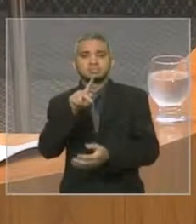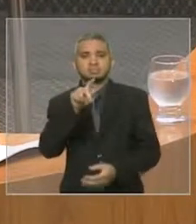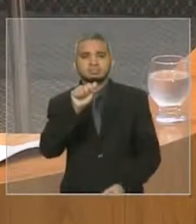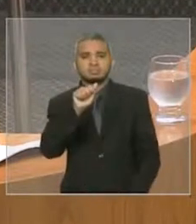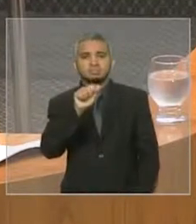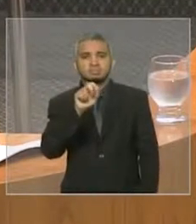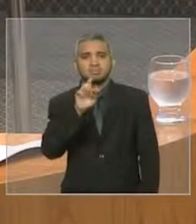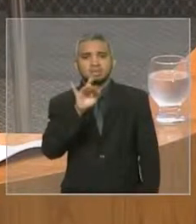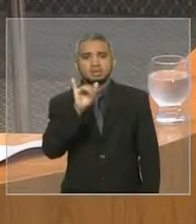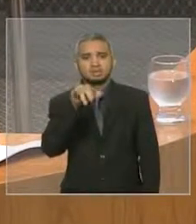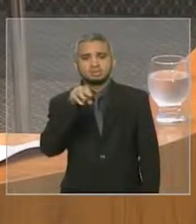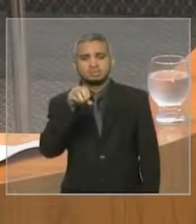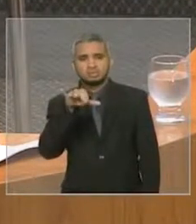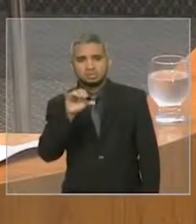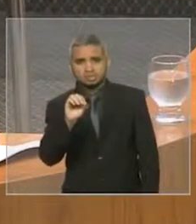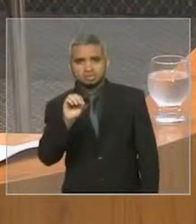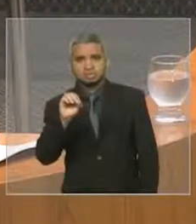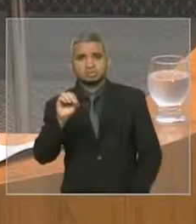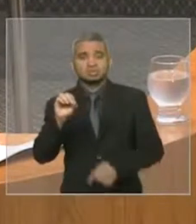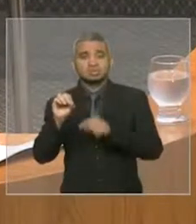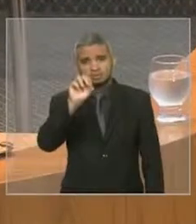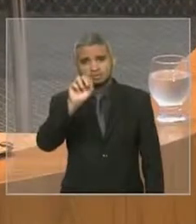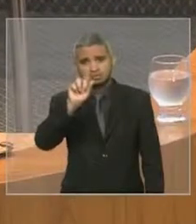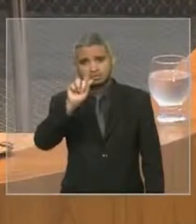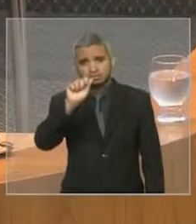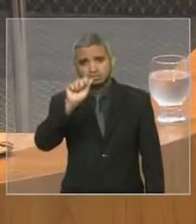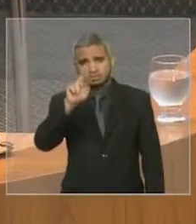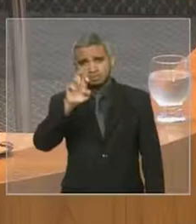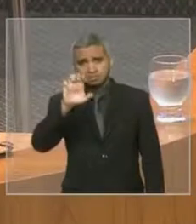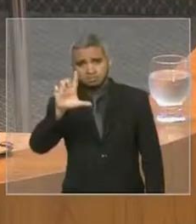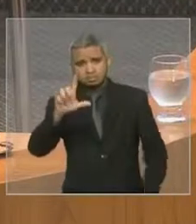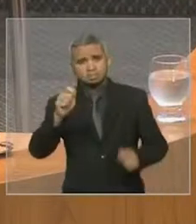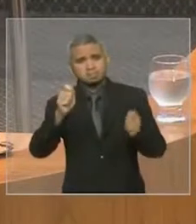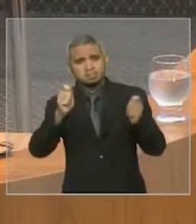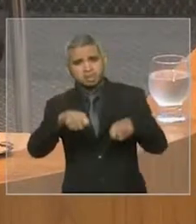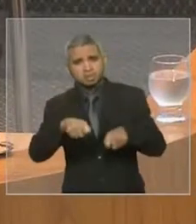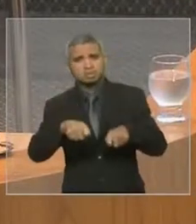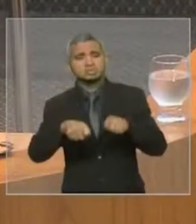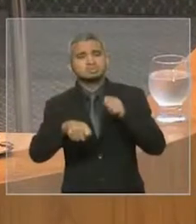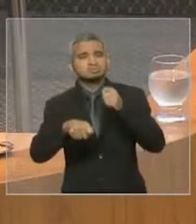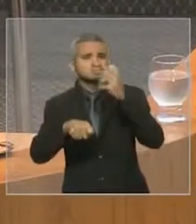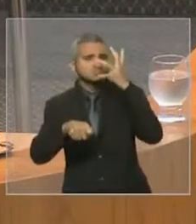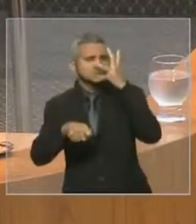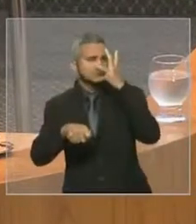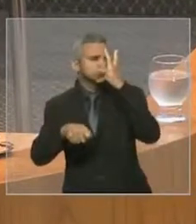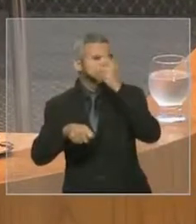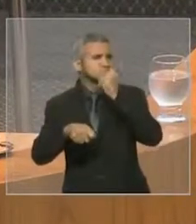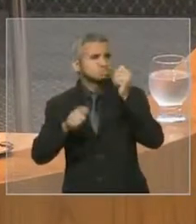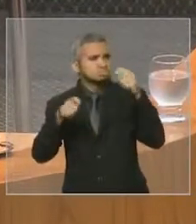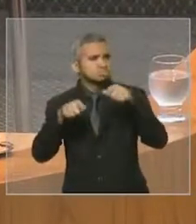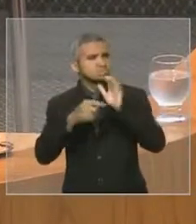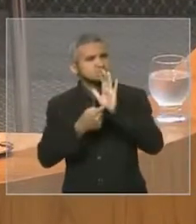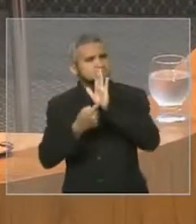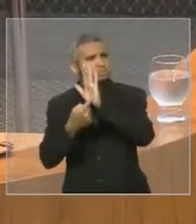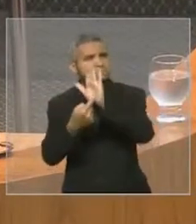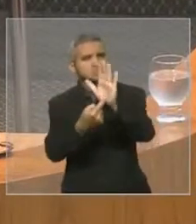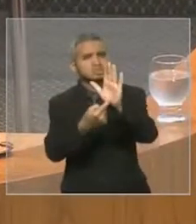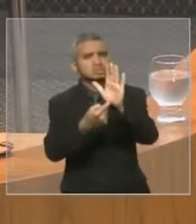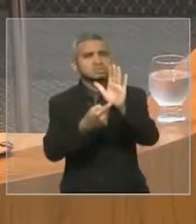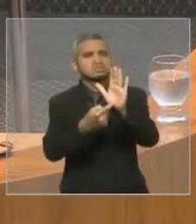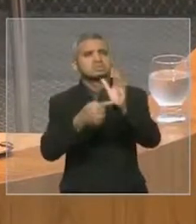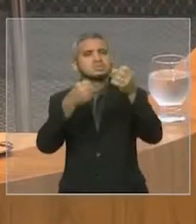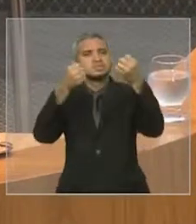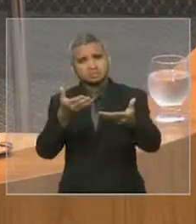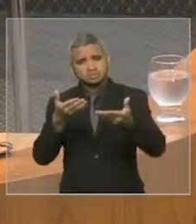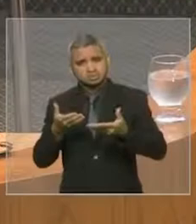fogaréu que é realizado no município de caxias afinal de contas essa profissão conta a história do maior de todos os homens que